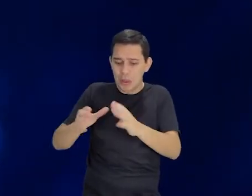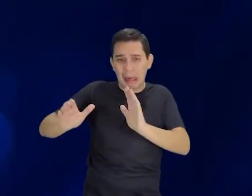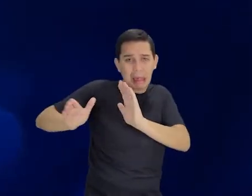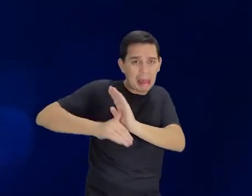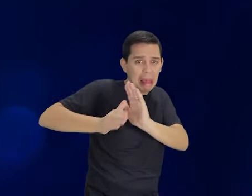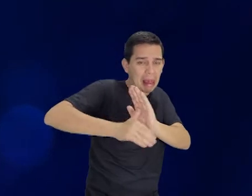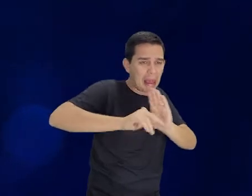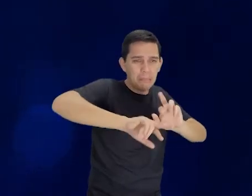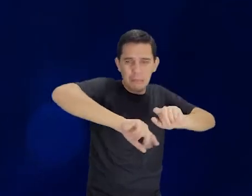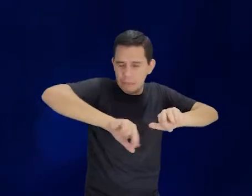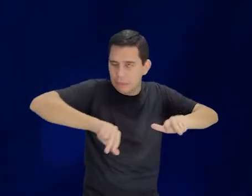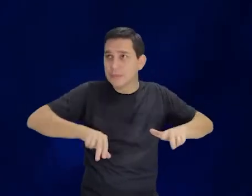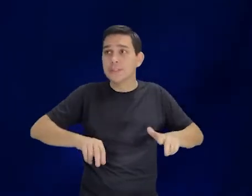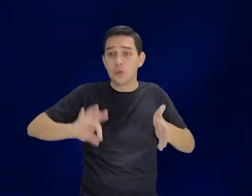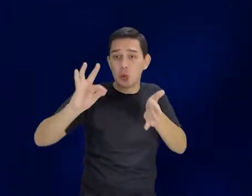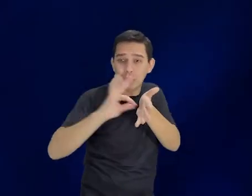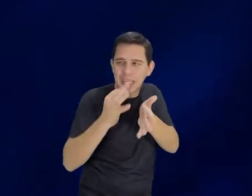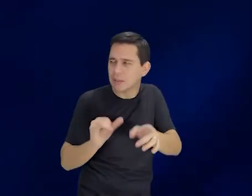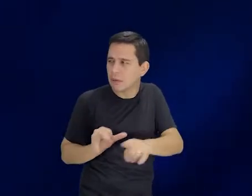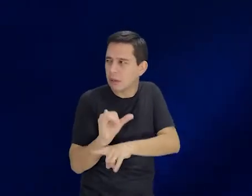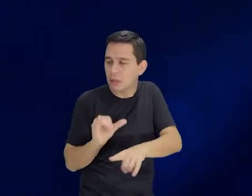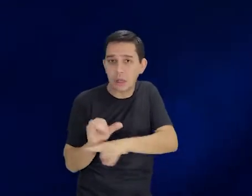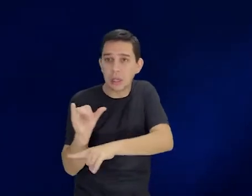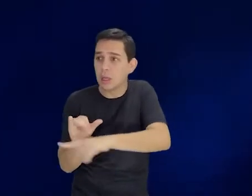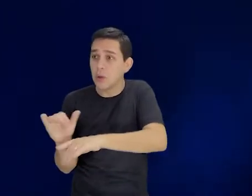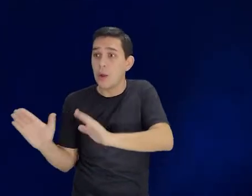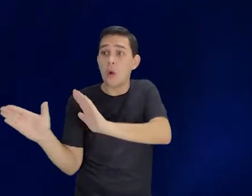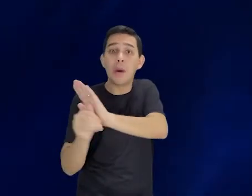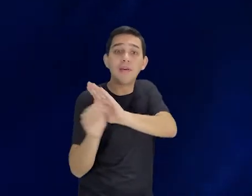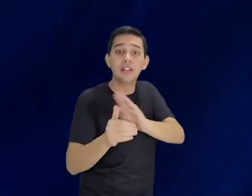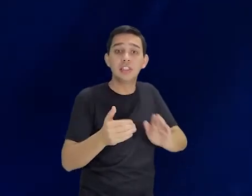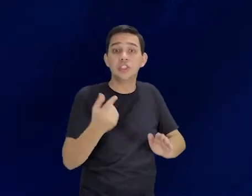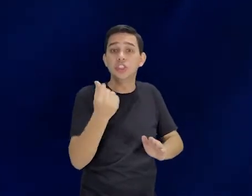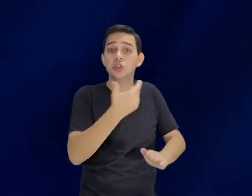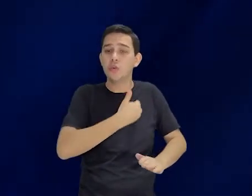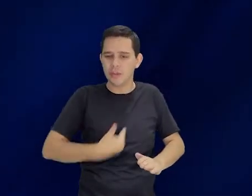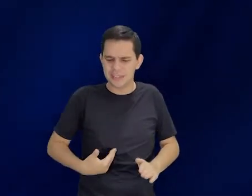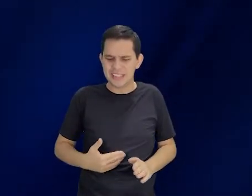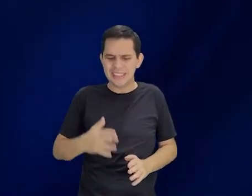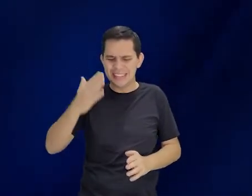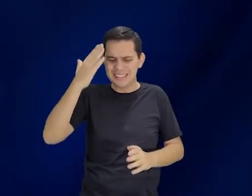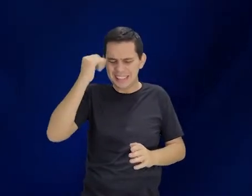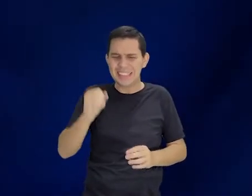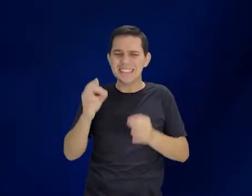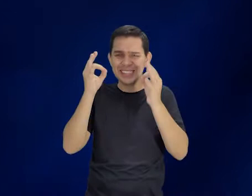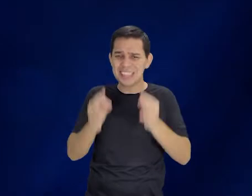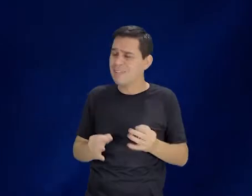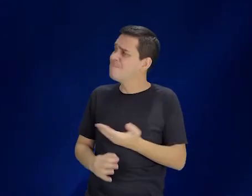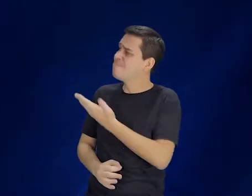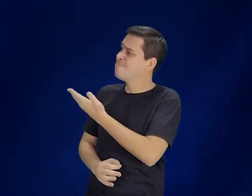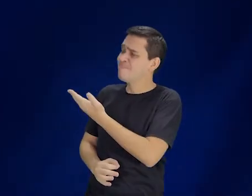operou contratos que somados atingiram um montante de cerca de R$40 milhões.